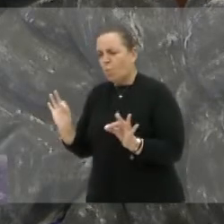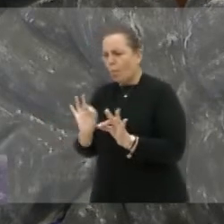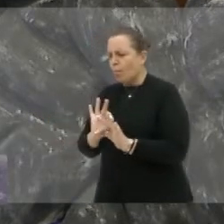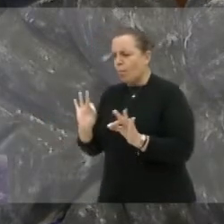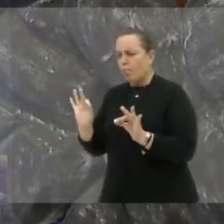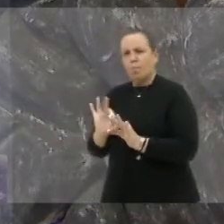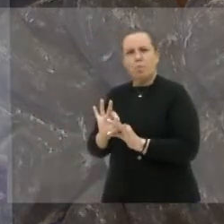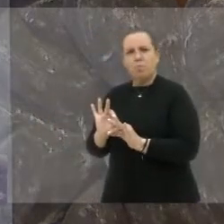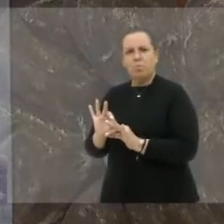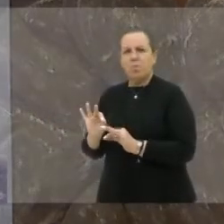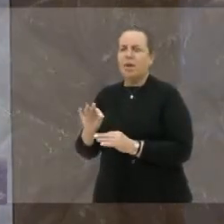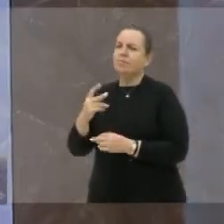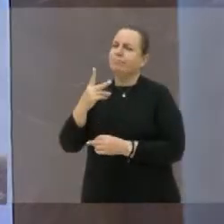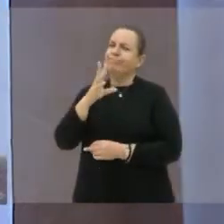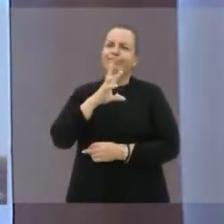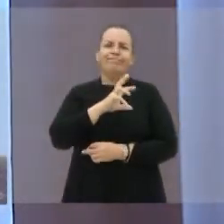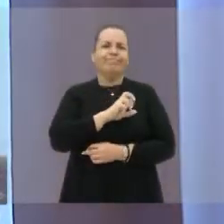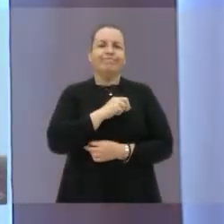te ama.